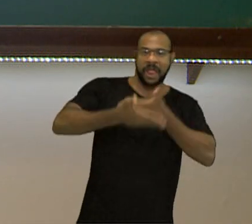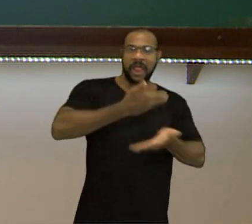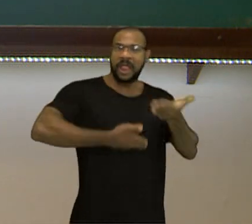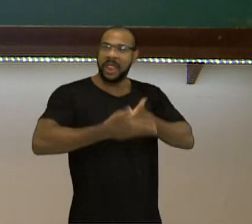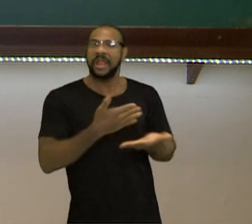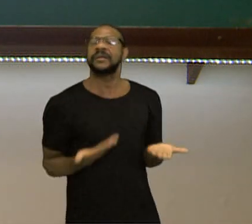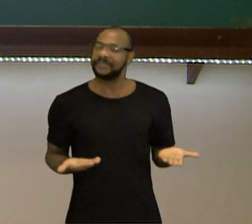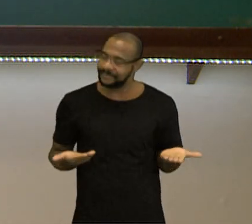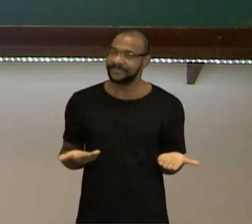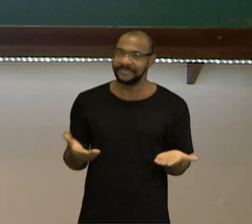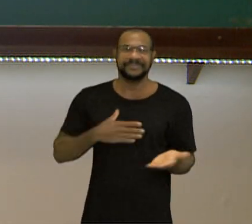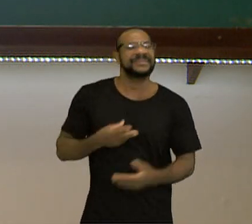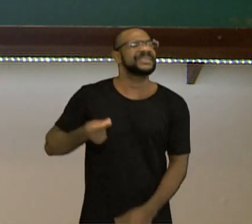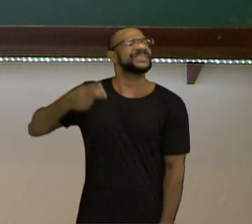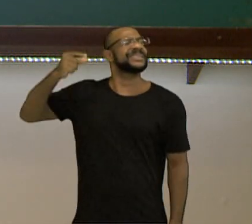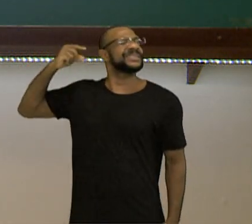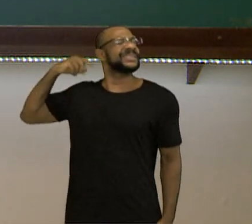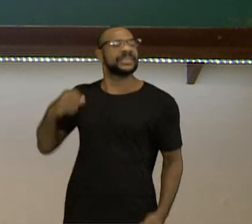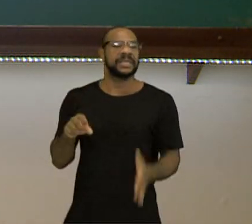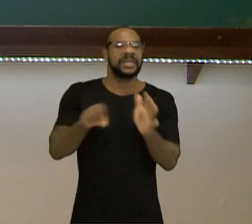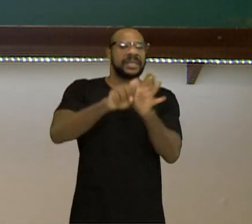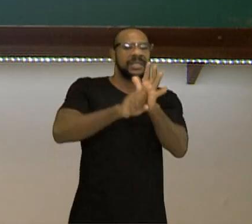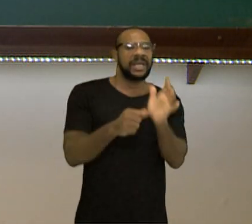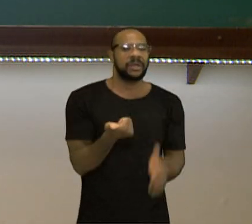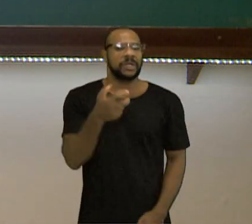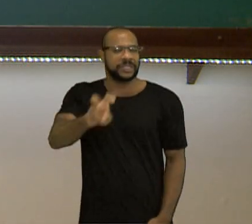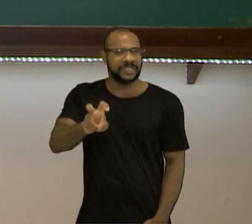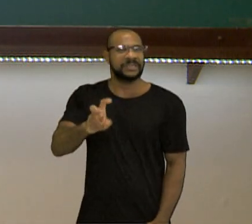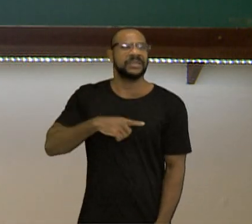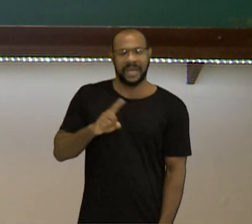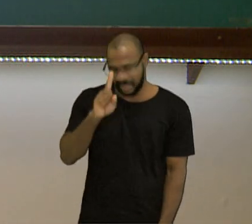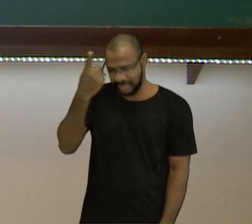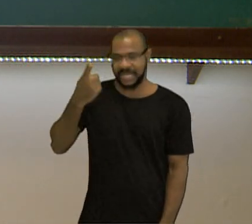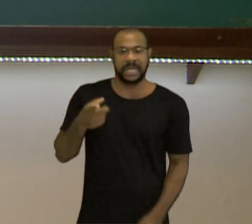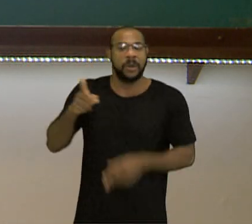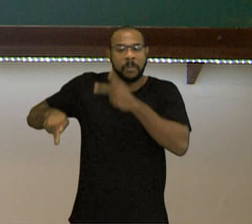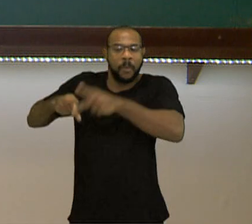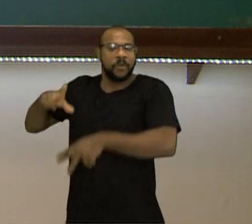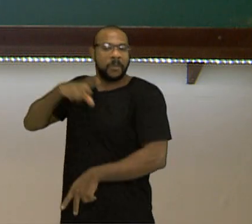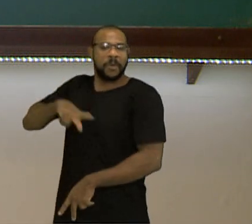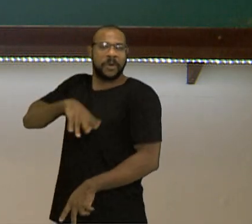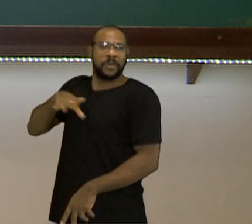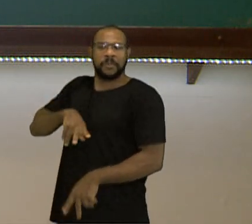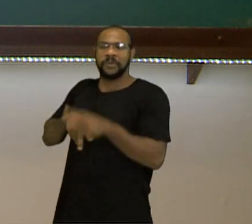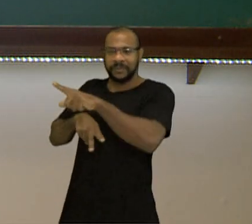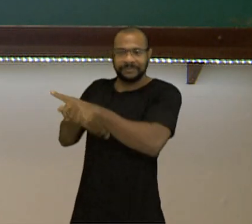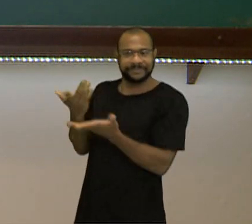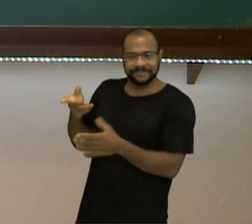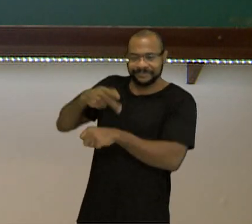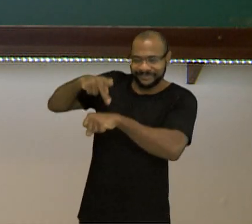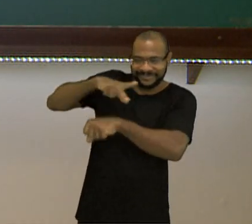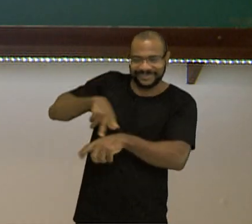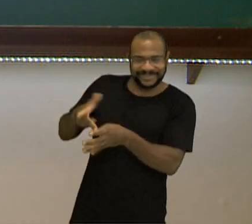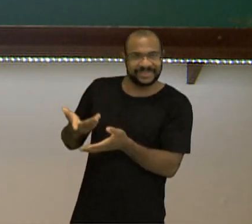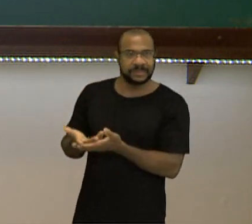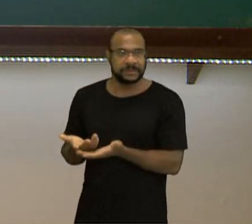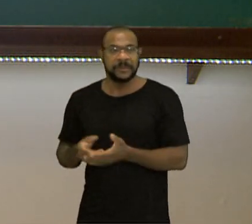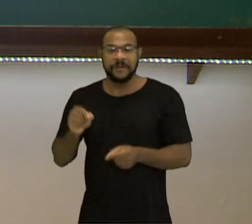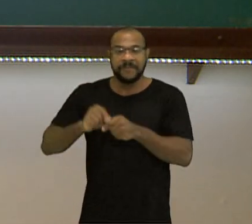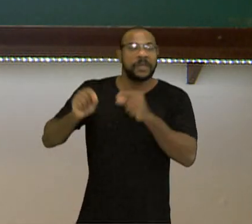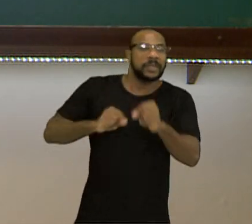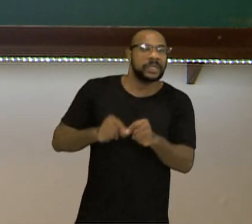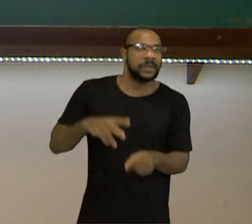litoral africano desde o século XV. A ideia de Portugal, que era chegar às Índias, contornando a África, fez com que